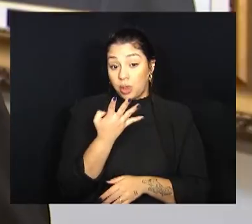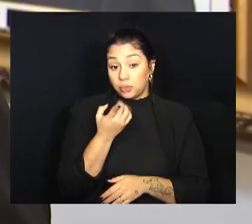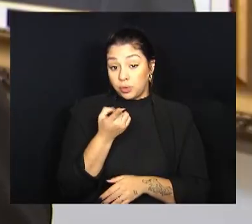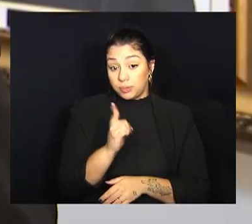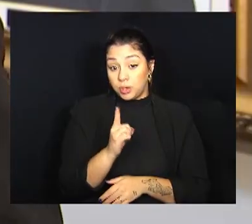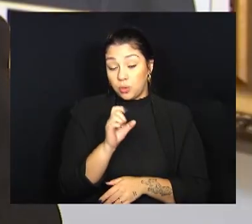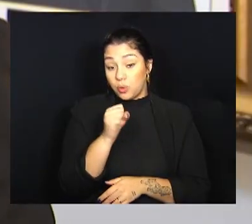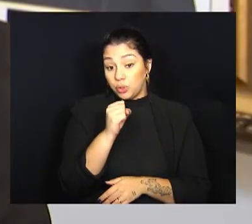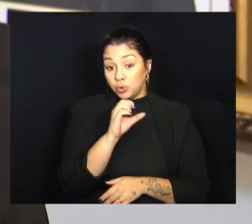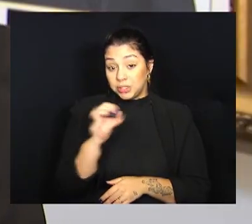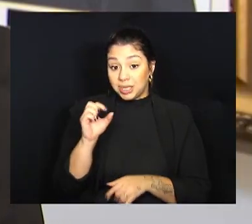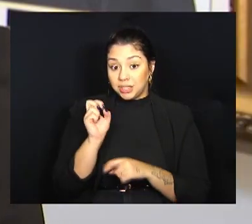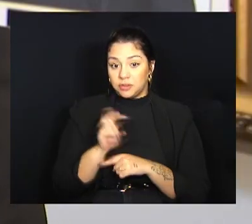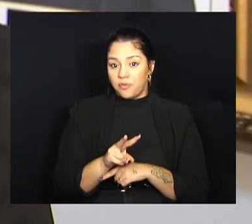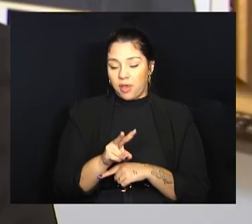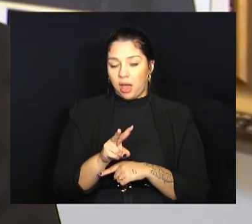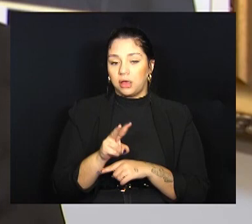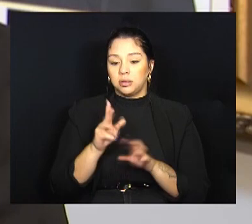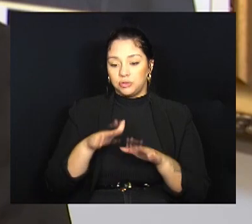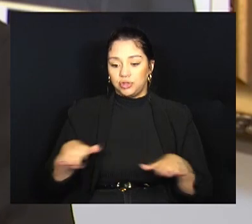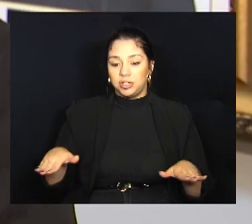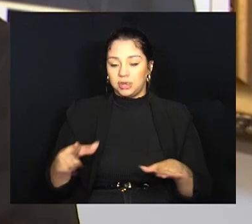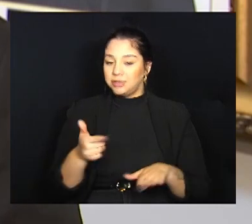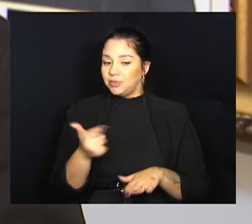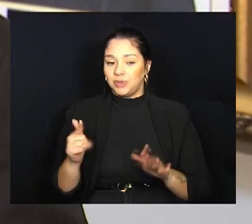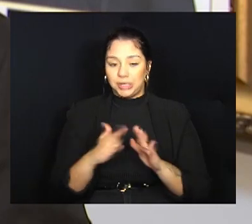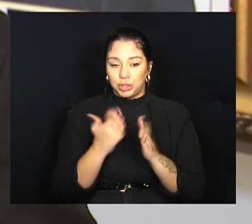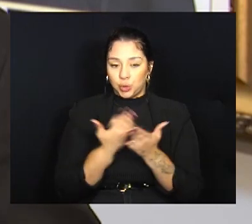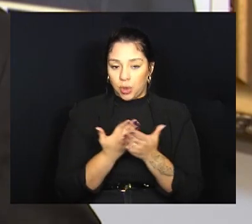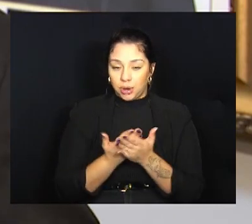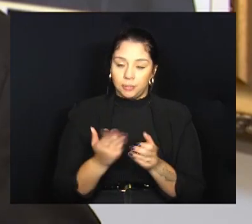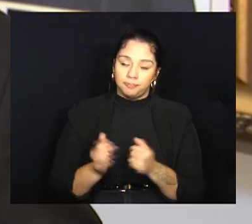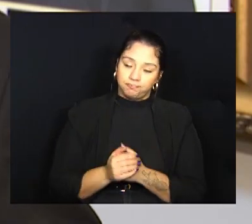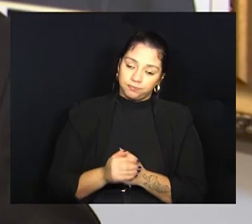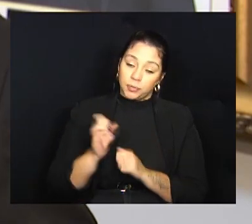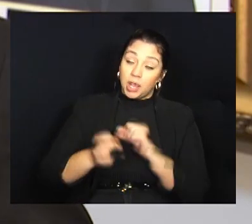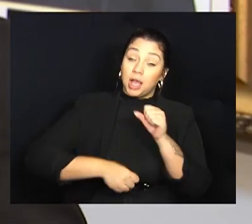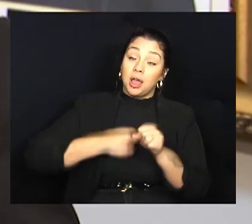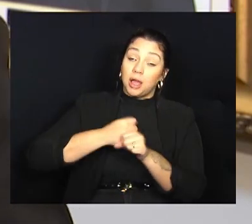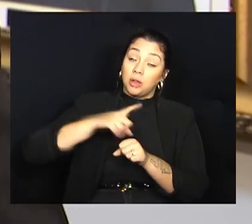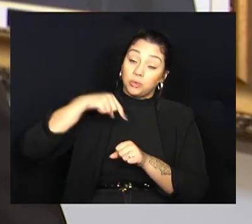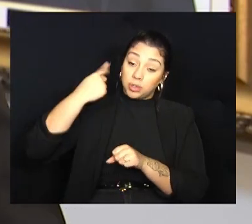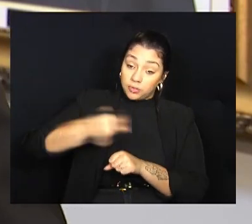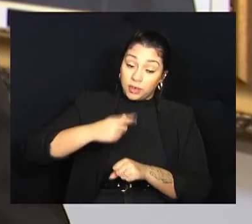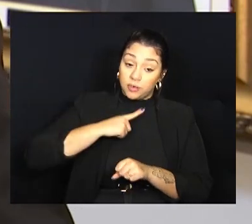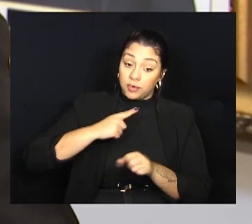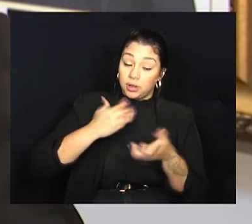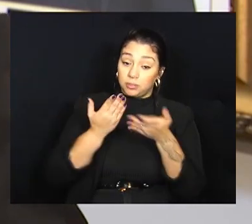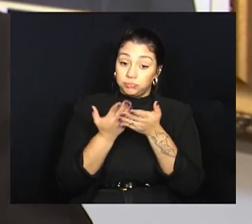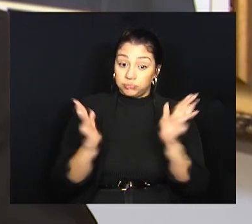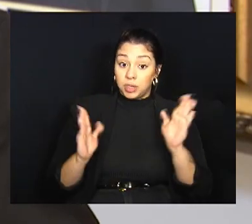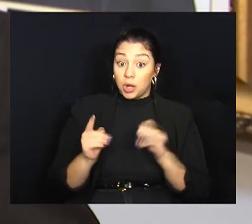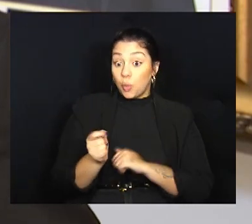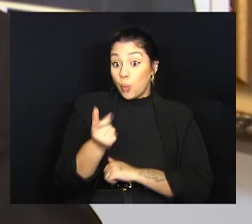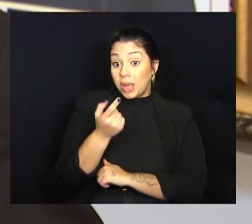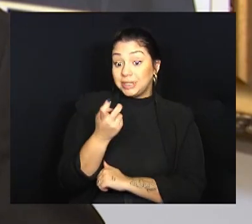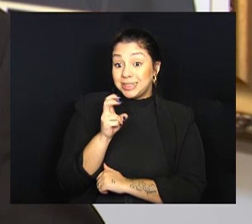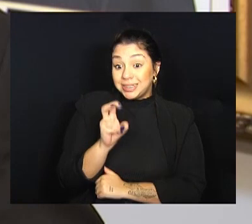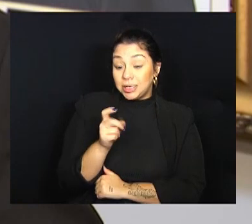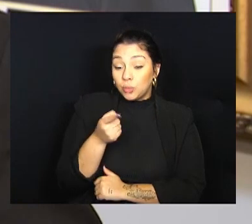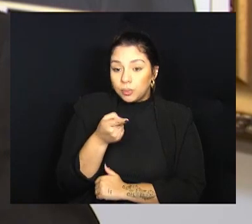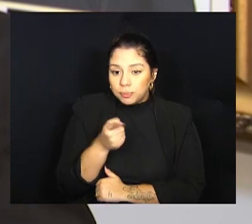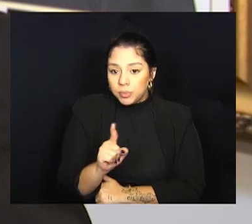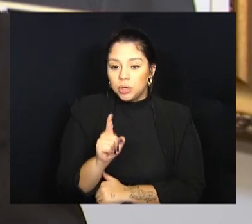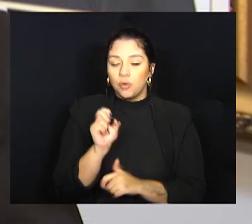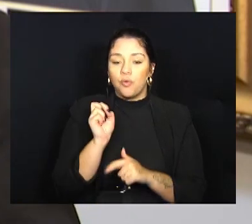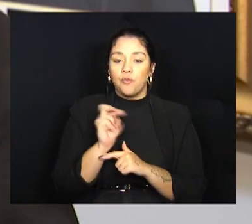vagas. Com a chegada no ano que vem dessas inaugurações, vai chegar quase a 5.000 vagas